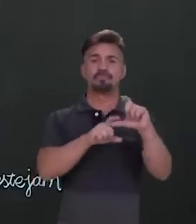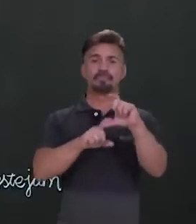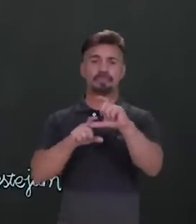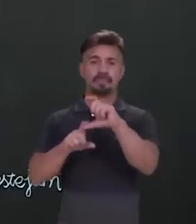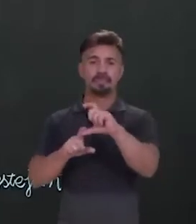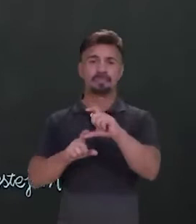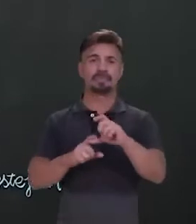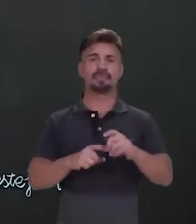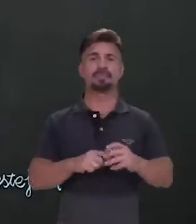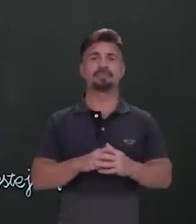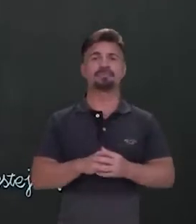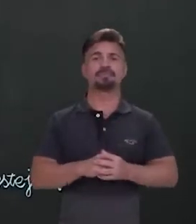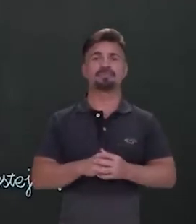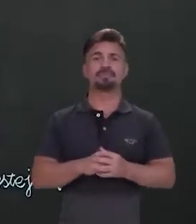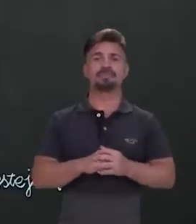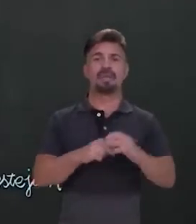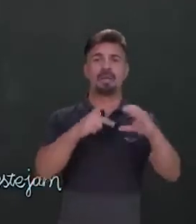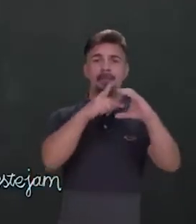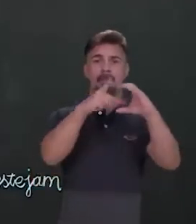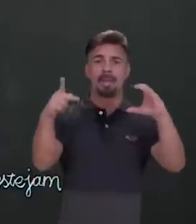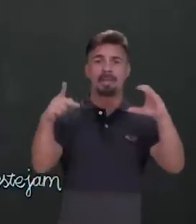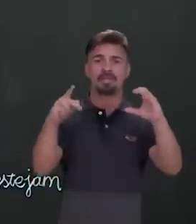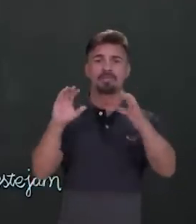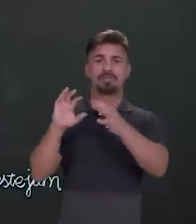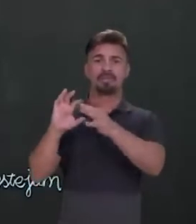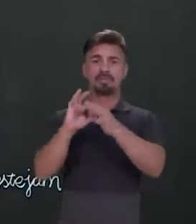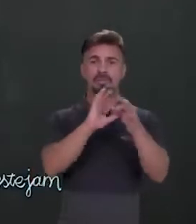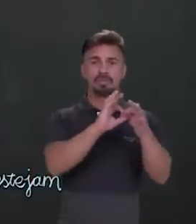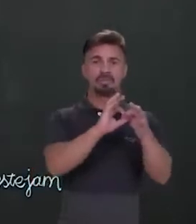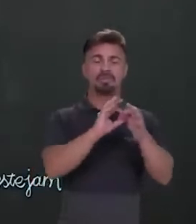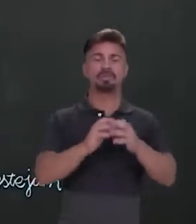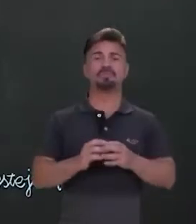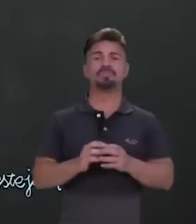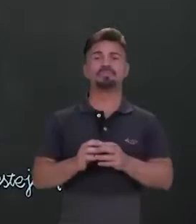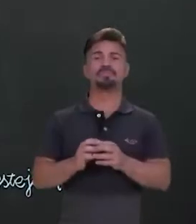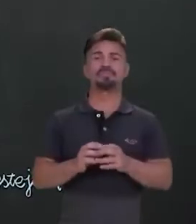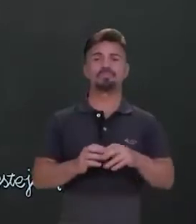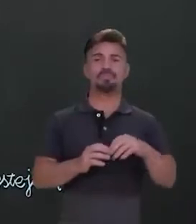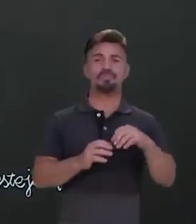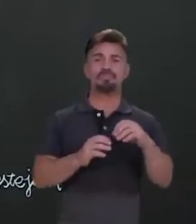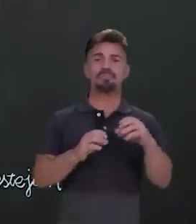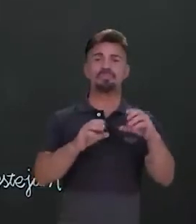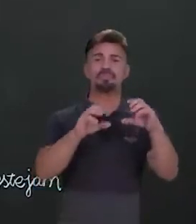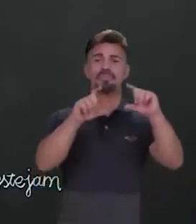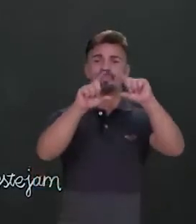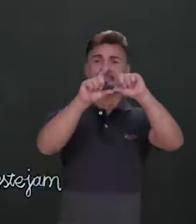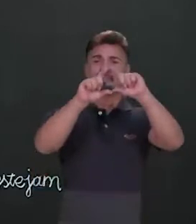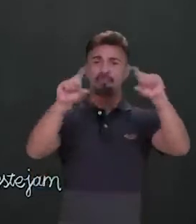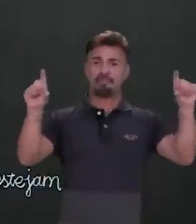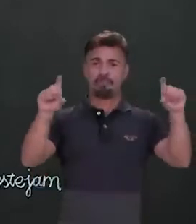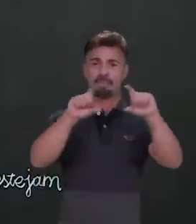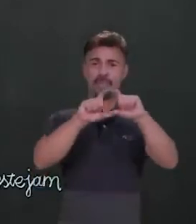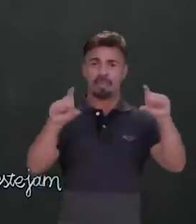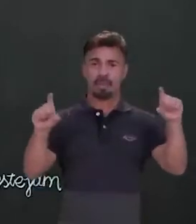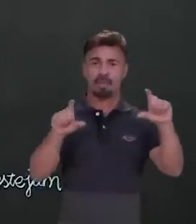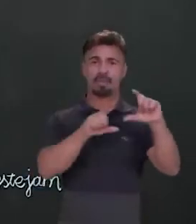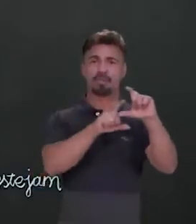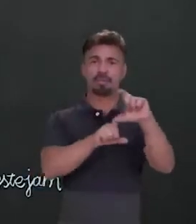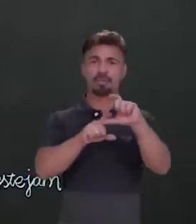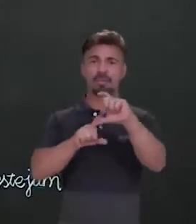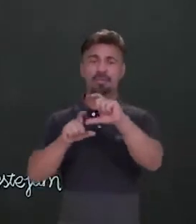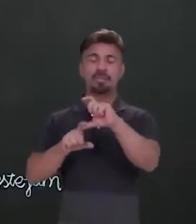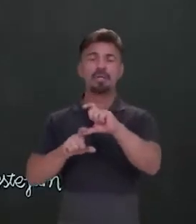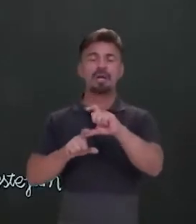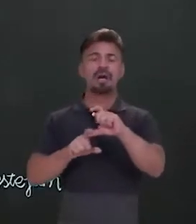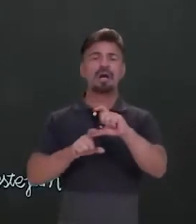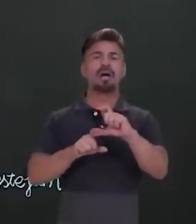nome período composto. Há uma divisão entre as orações subordinadas e esse tende a